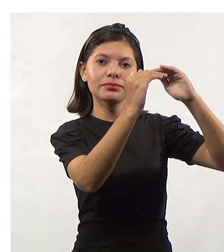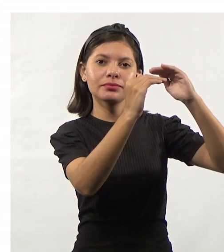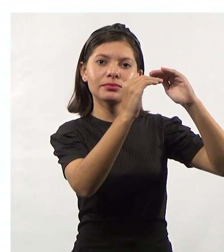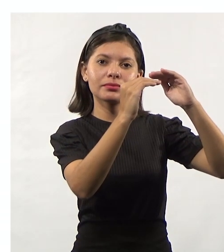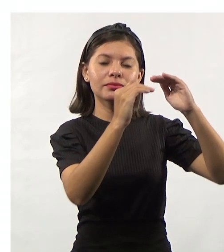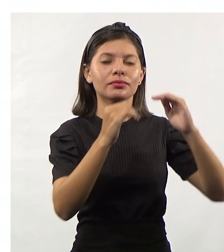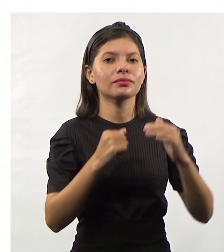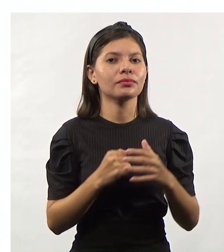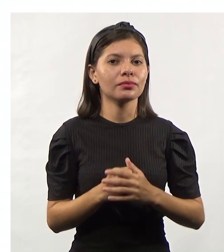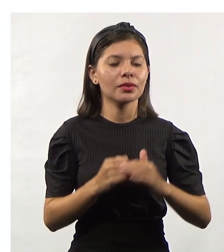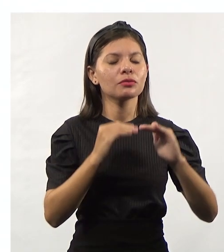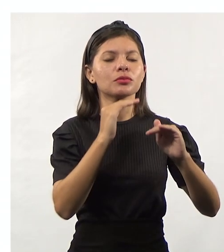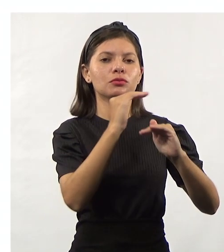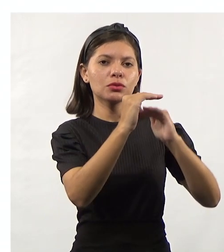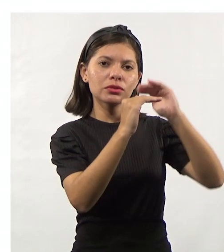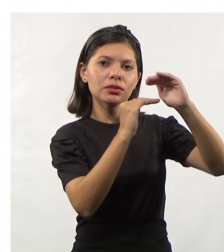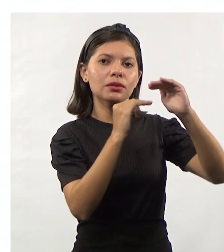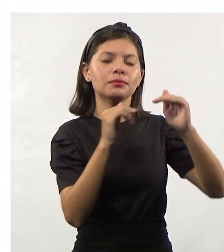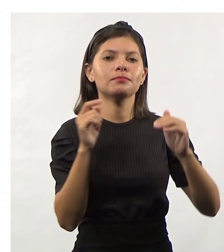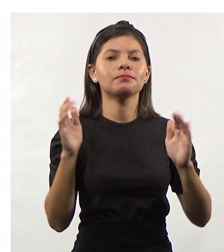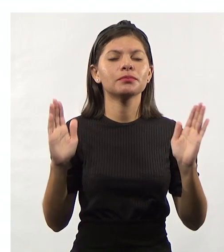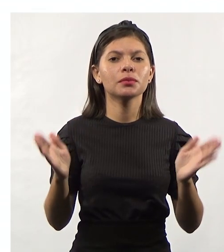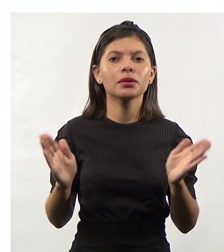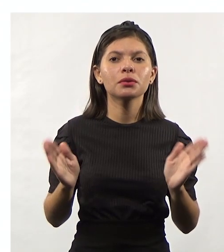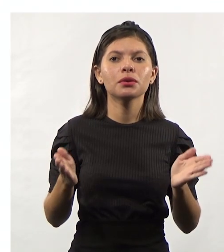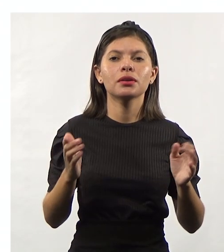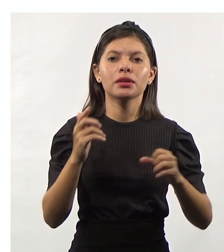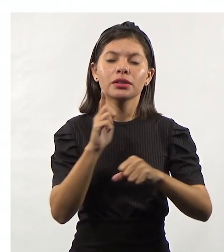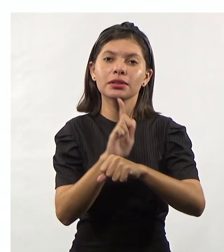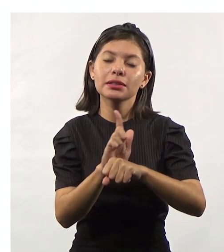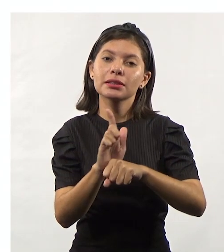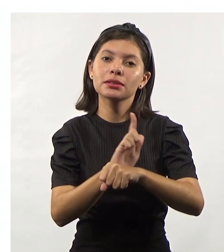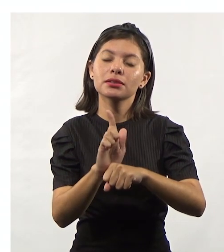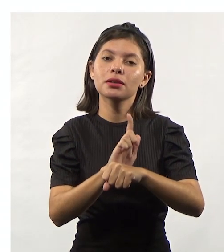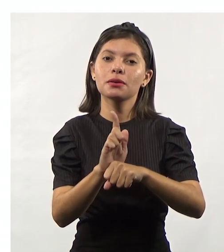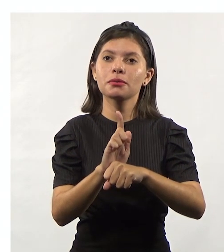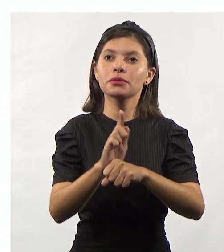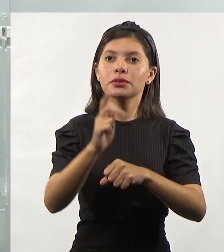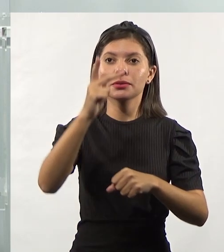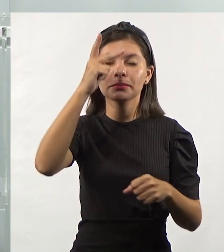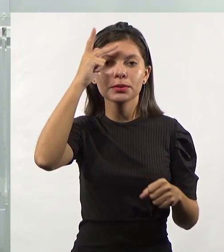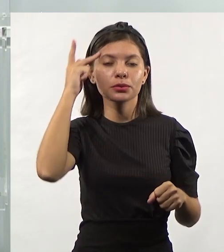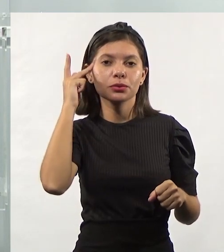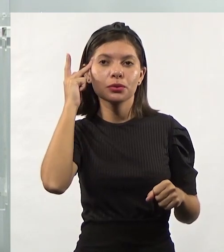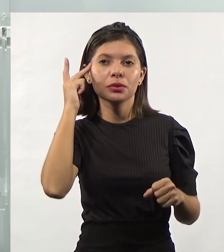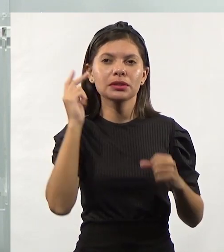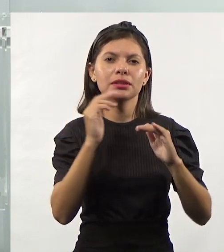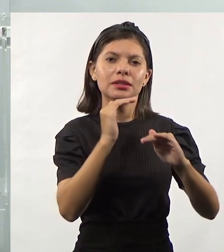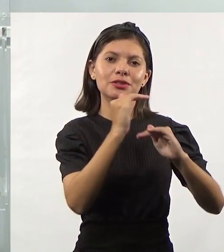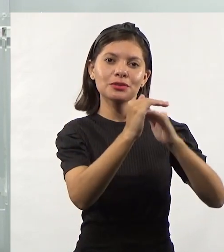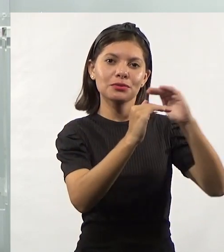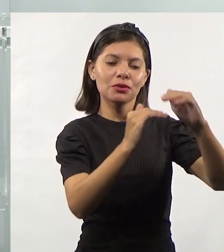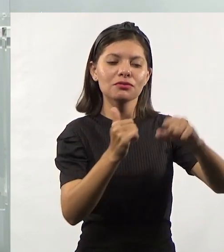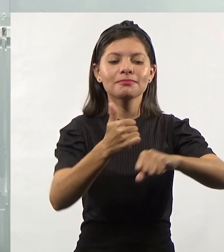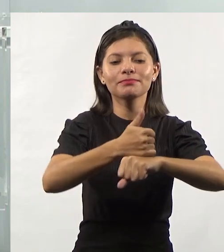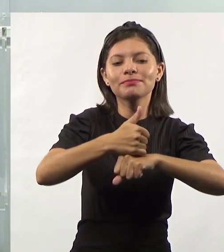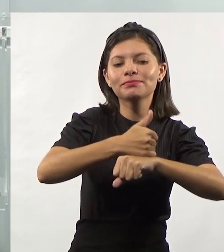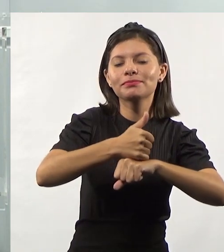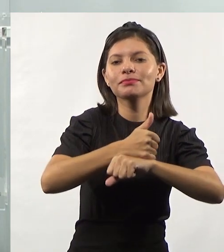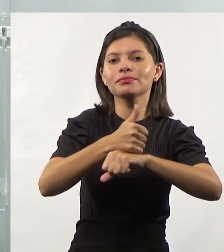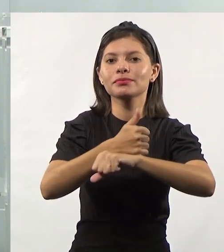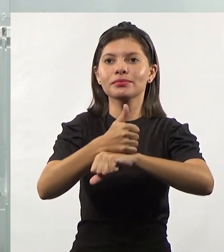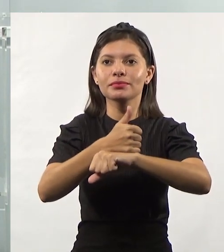talentos. Já foi uma evolução. Nesse momento, a gestão de pessoas ela está voltada para desenvolver as pessoas